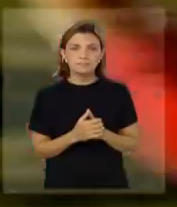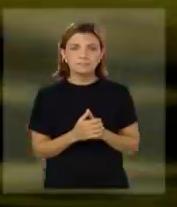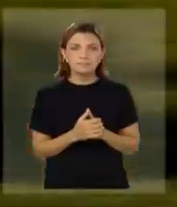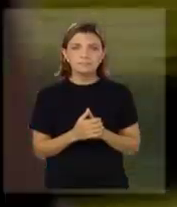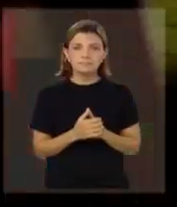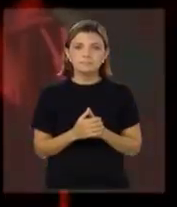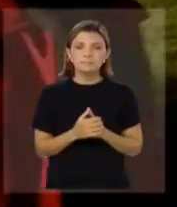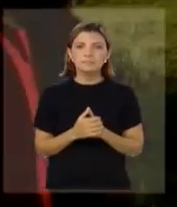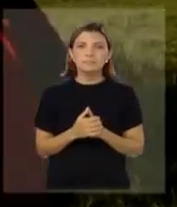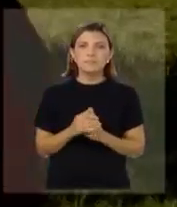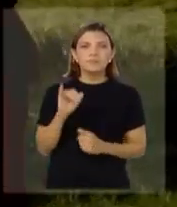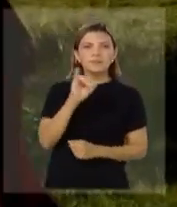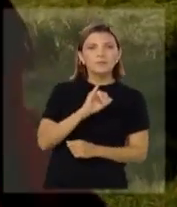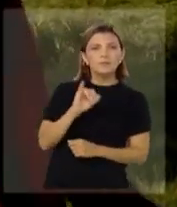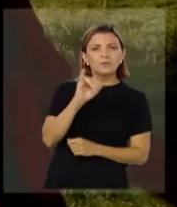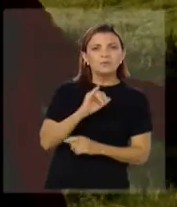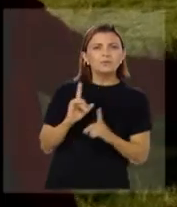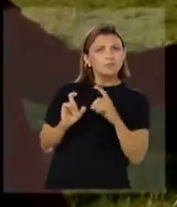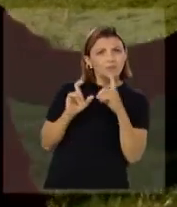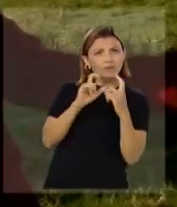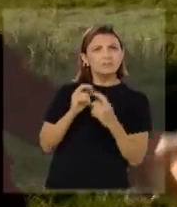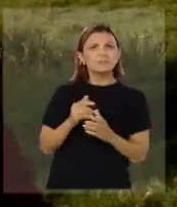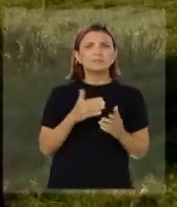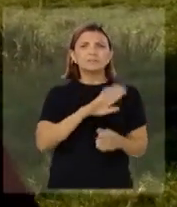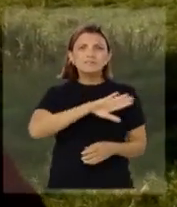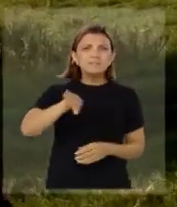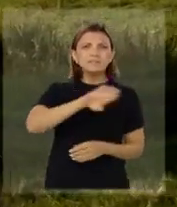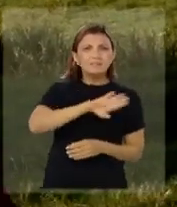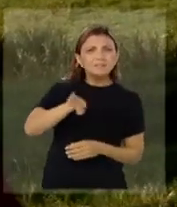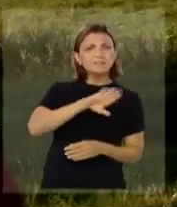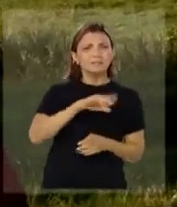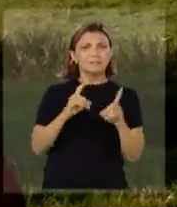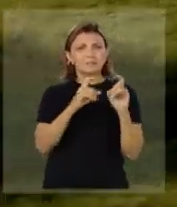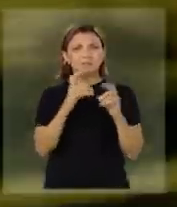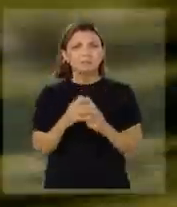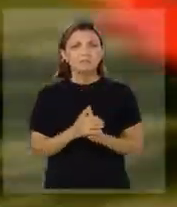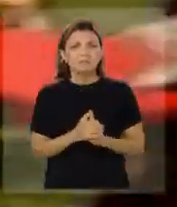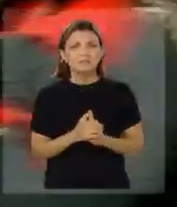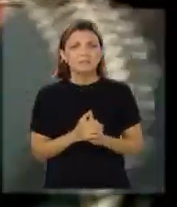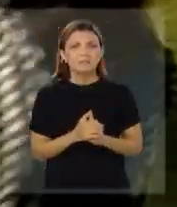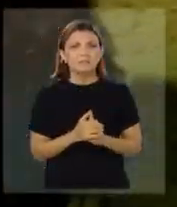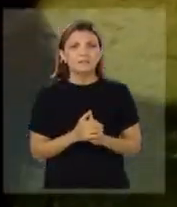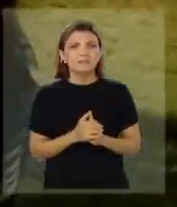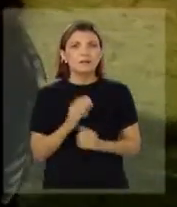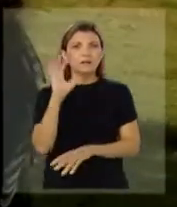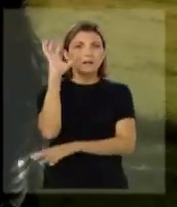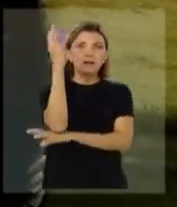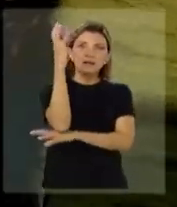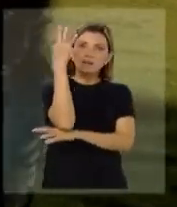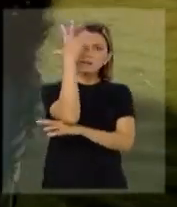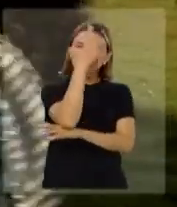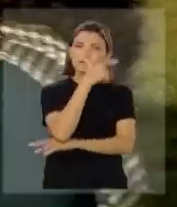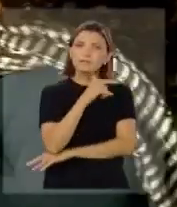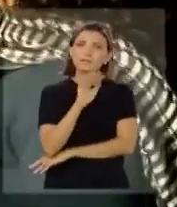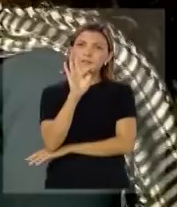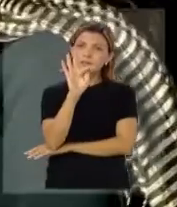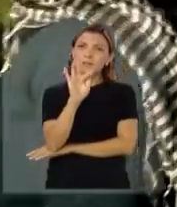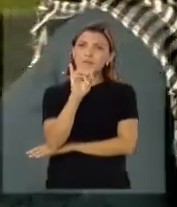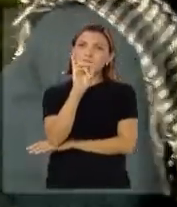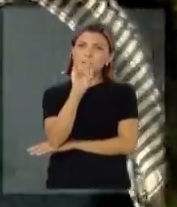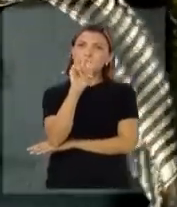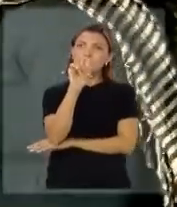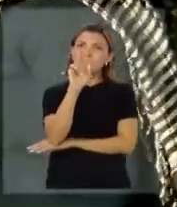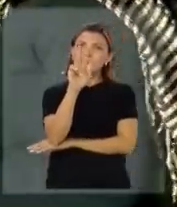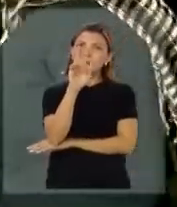JP. Olha lá, JP. Ô, Thiago. Tira! Licença. Tira a foto aí, JP. Você vê essa árvore? Vi, é uma